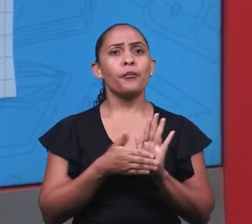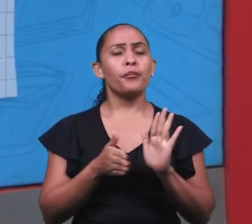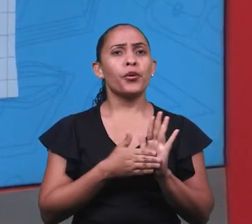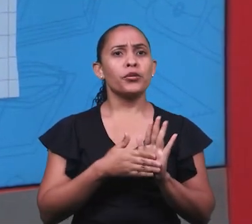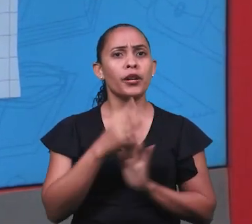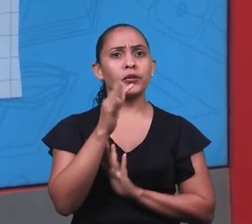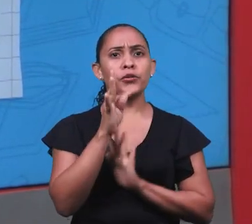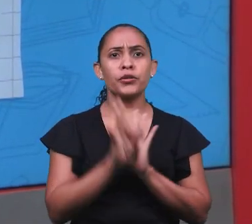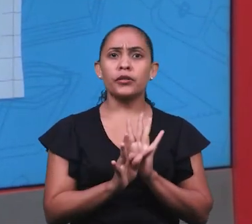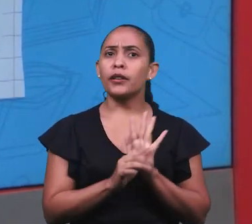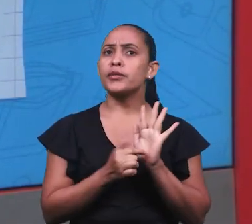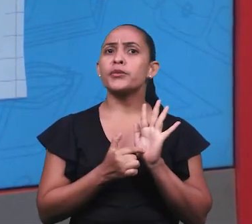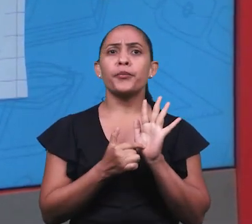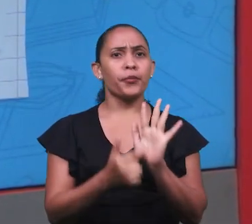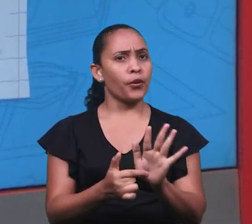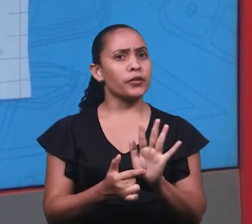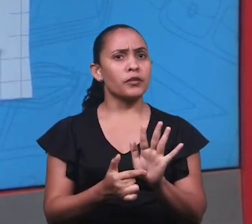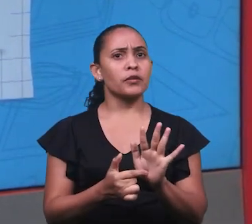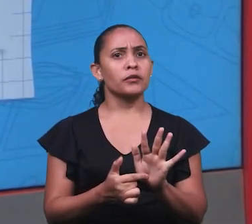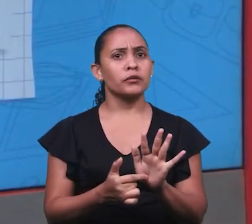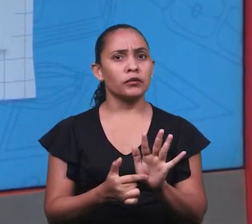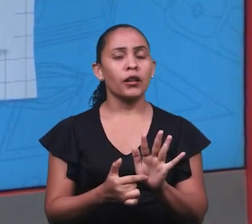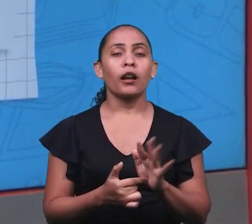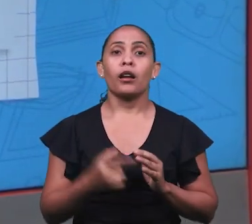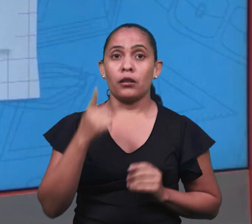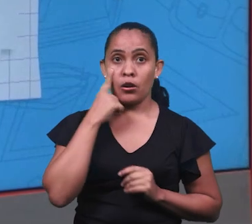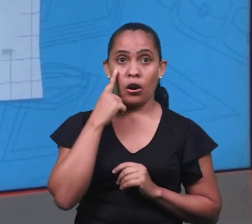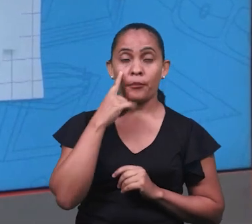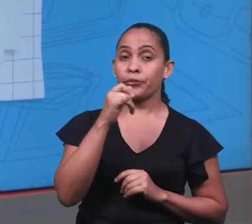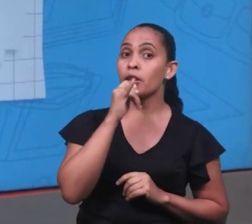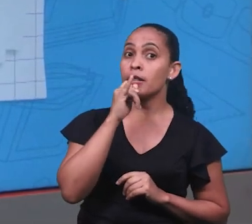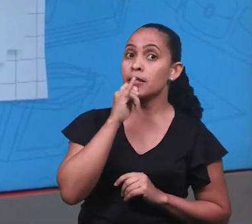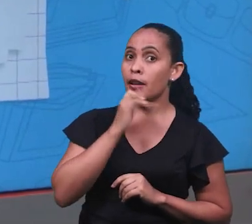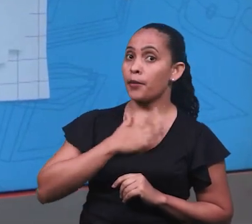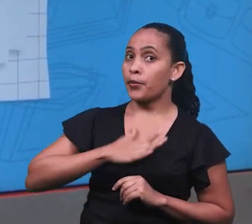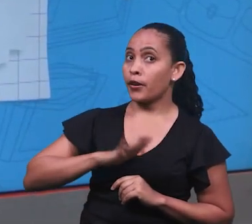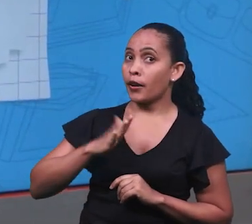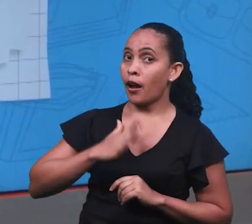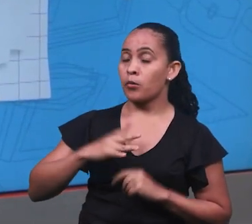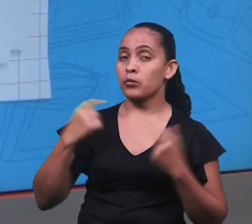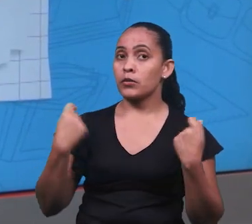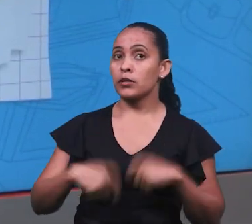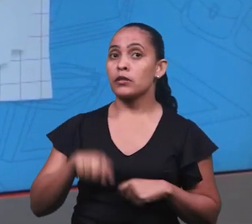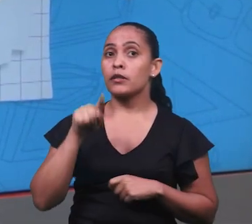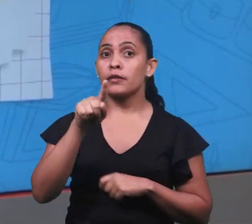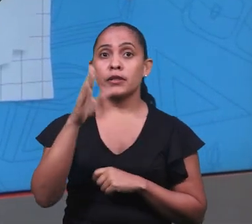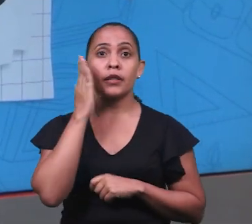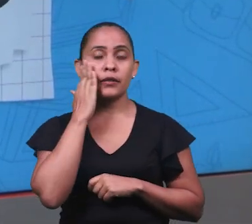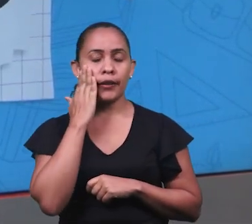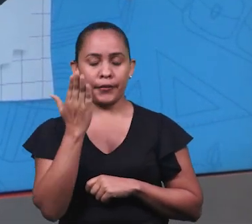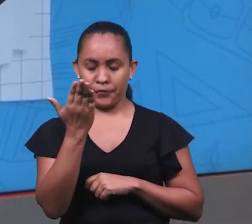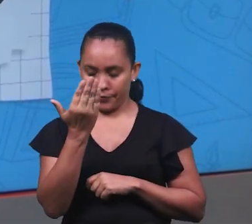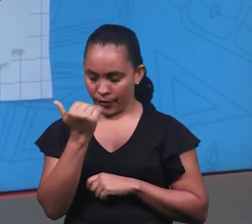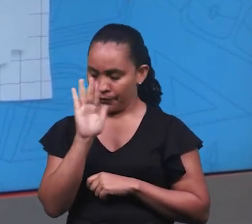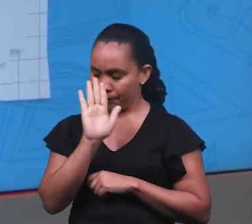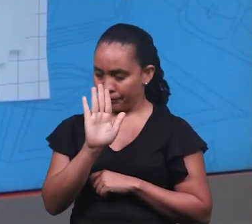tenho que ter um projeto de texto para elaborar. Eu vou te dar o exemplo, calma, eu só preciso que você entenda o seguinte, vem comigo. A competência